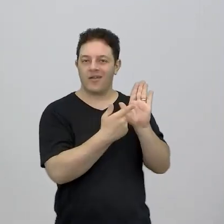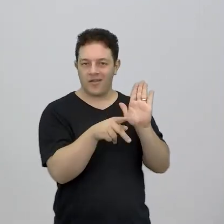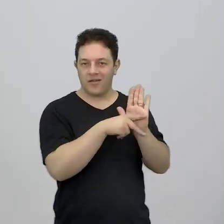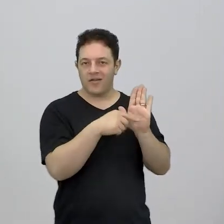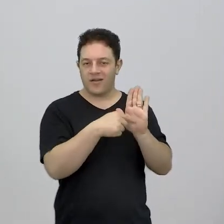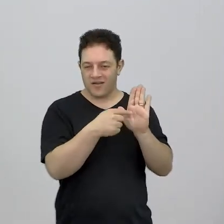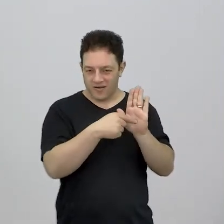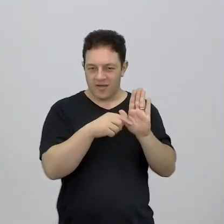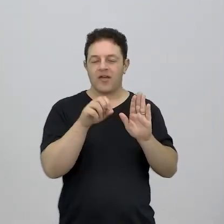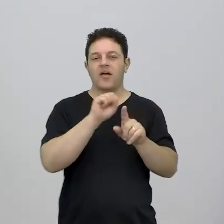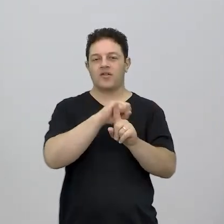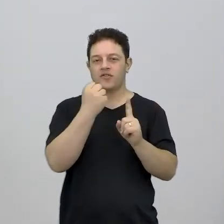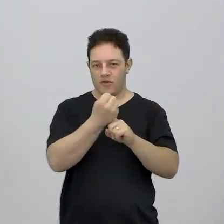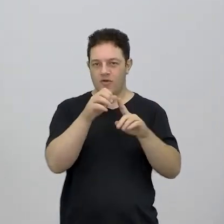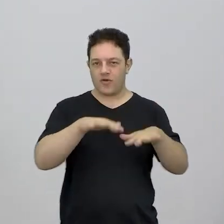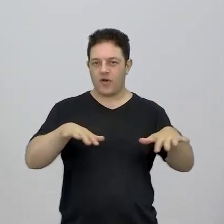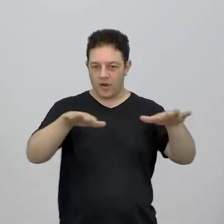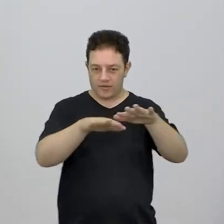sociologia do Anthony Giddens, eles se